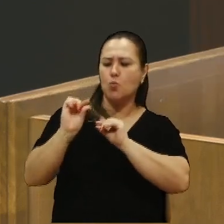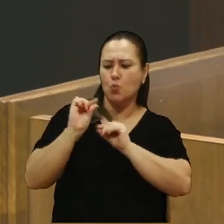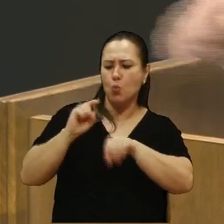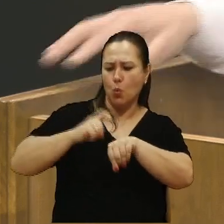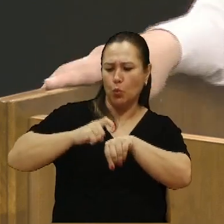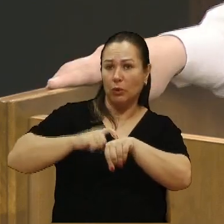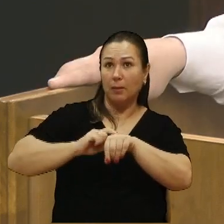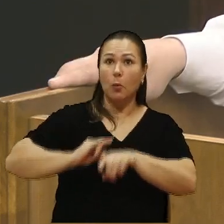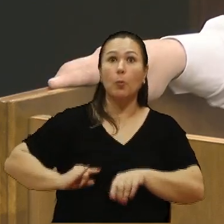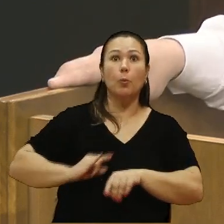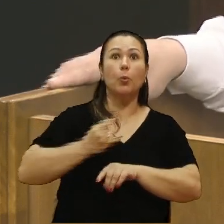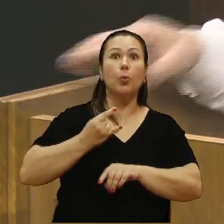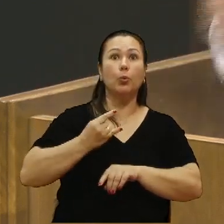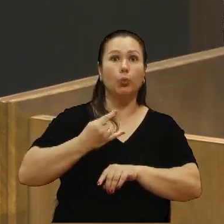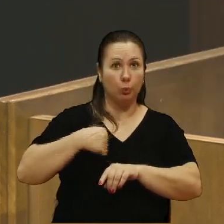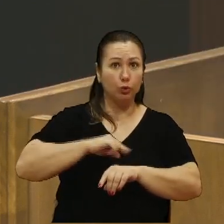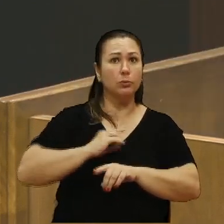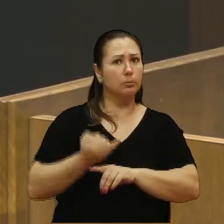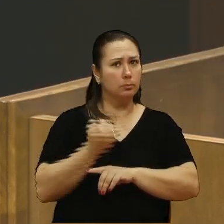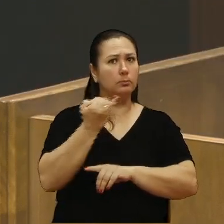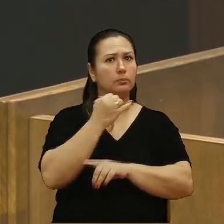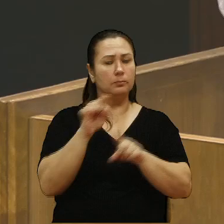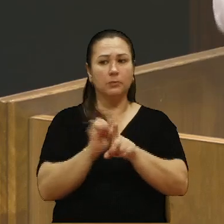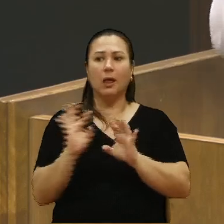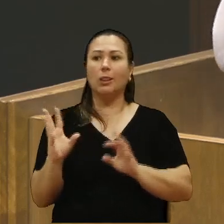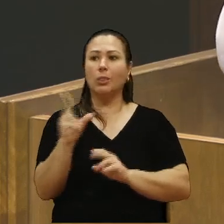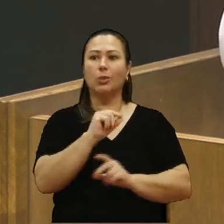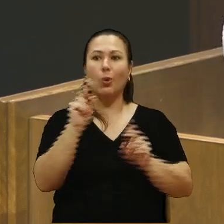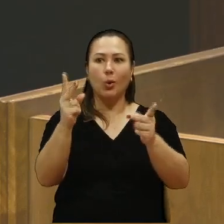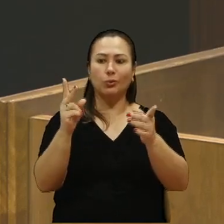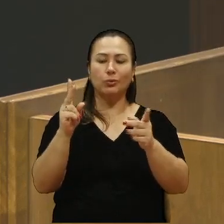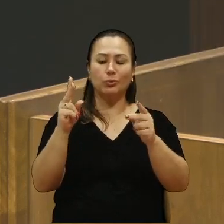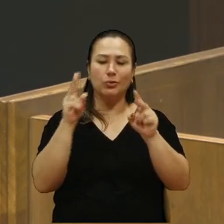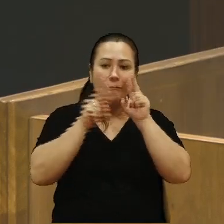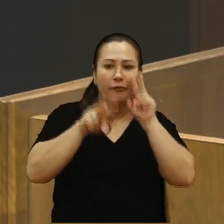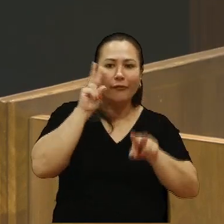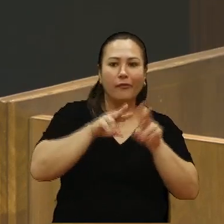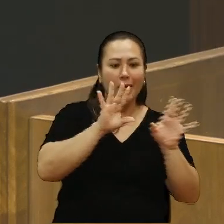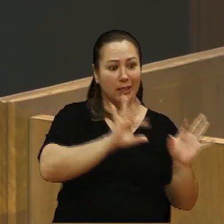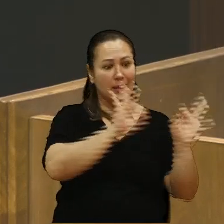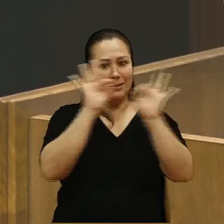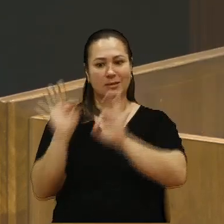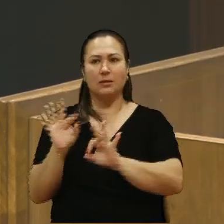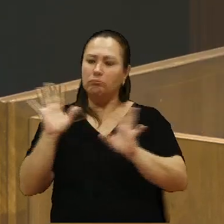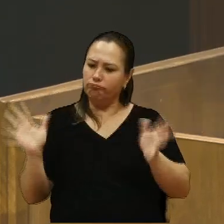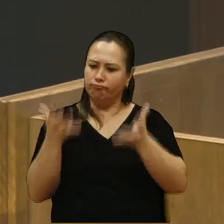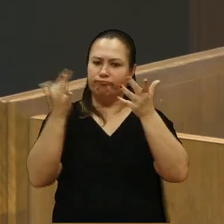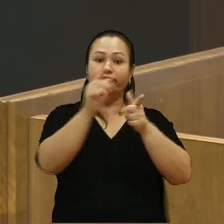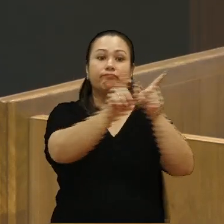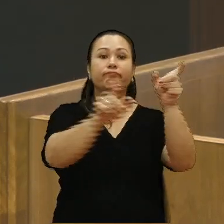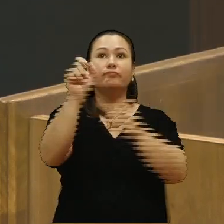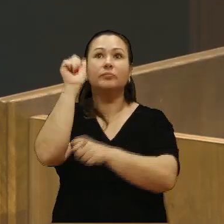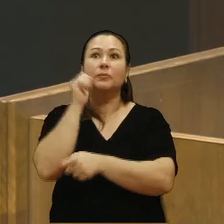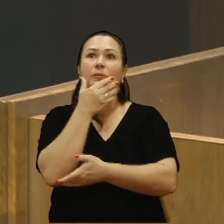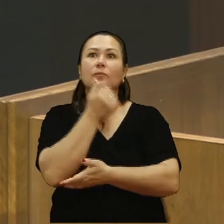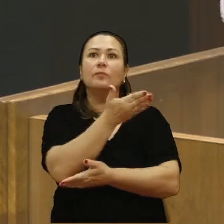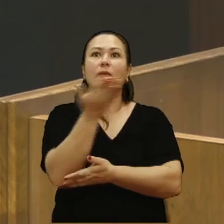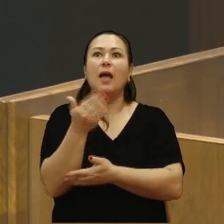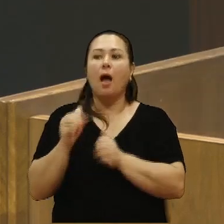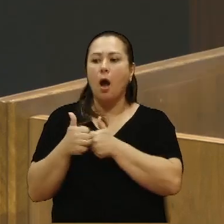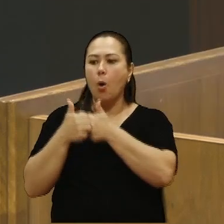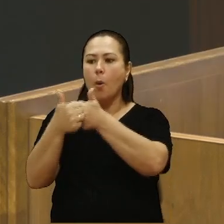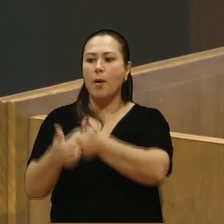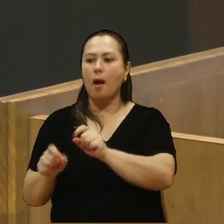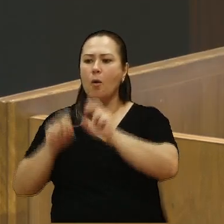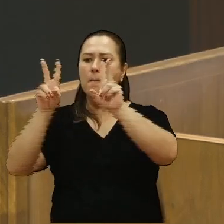por último, não menos importante, a todos que estão nos assistindo, eu estimulo aos senhores a acompanharem o Brasil Paralelo. Lá